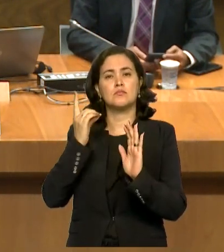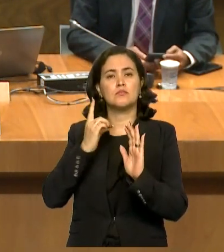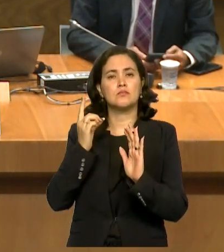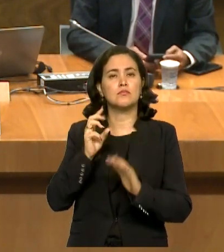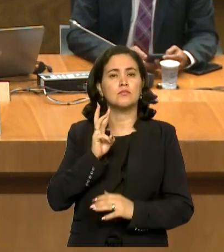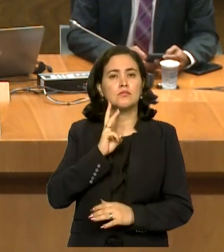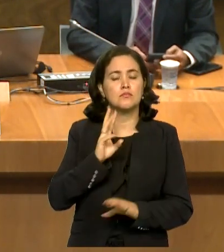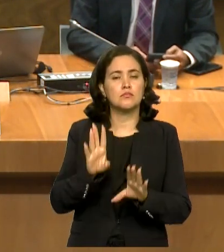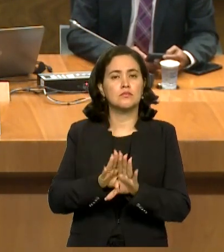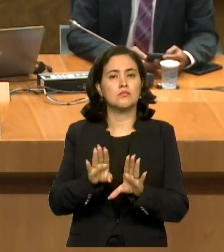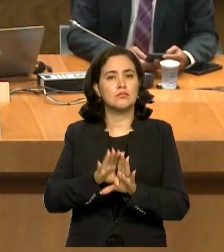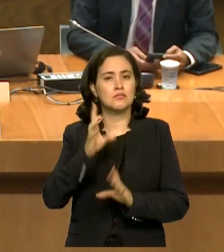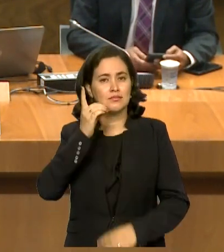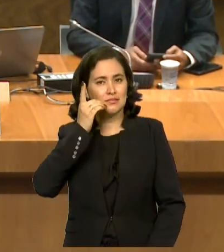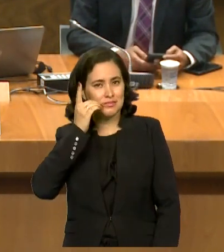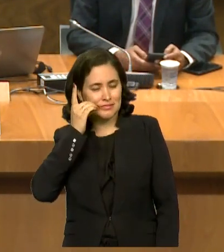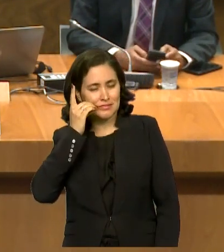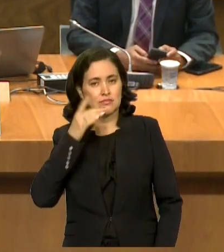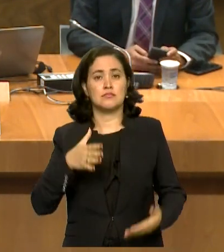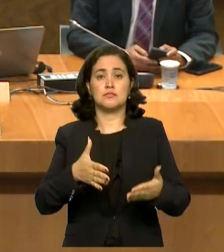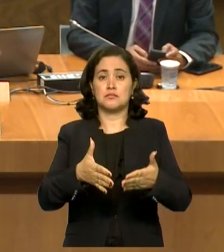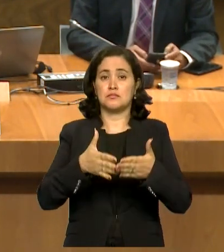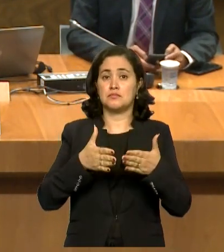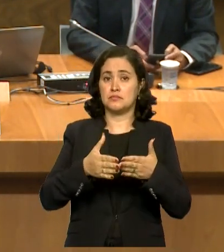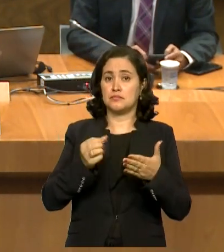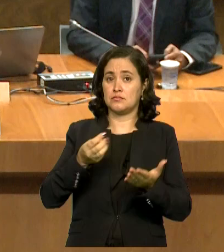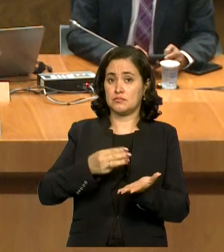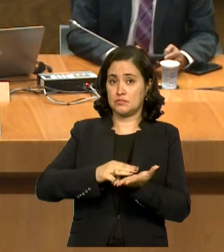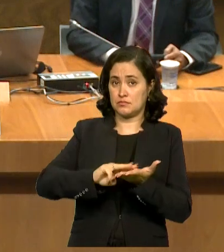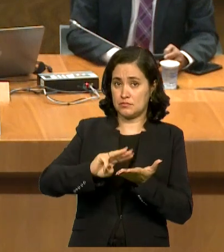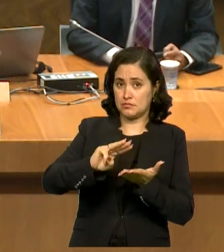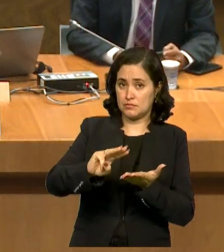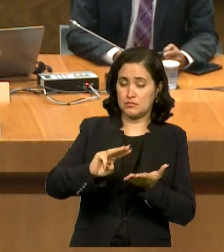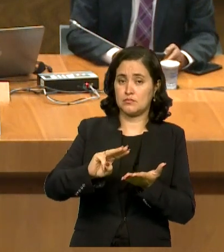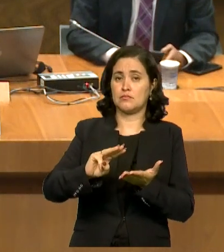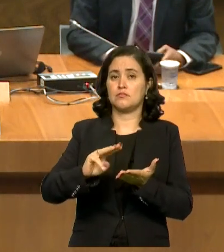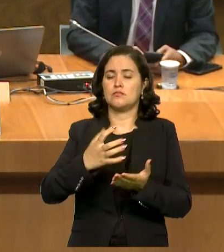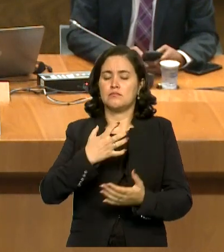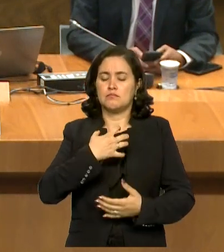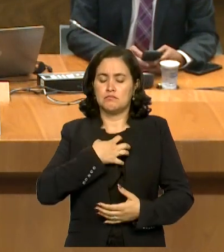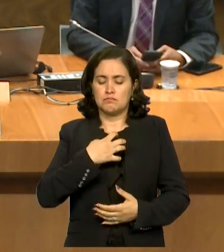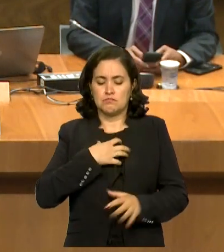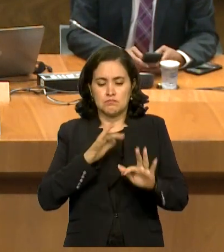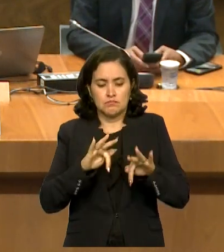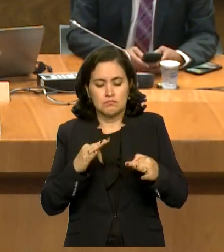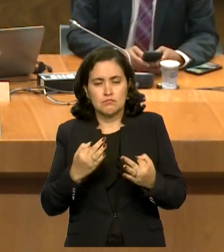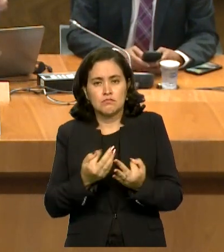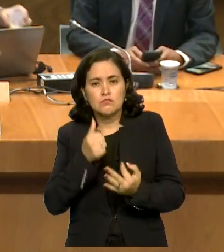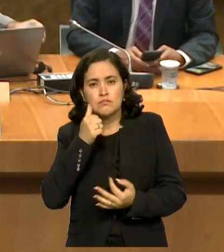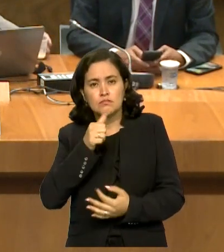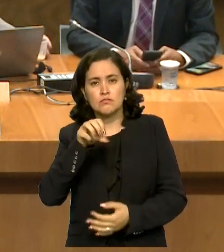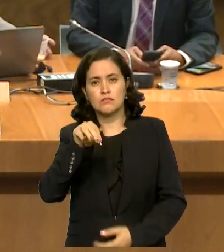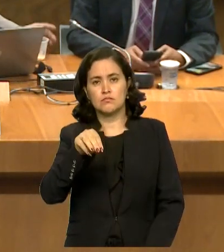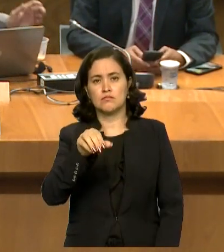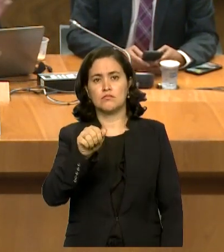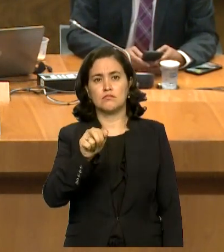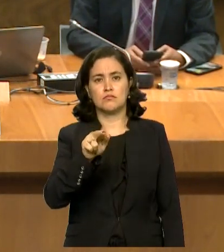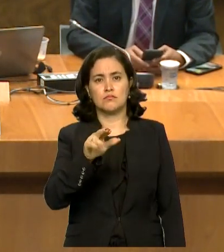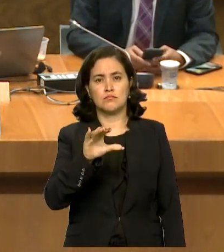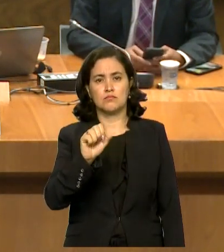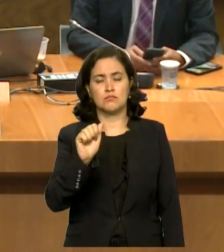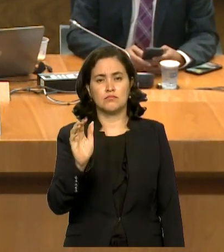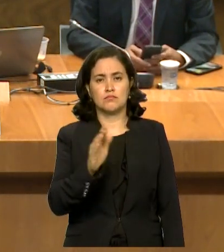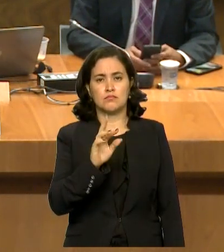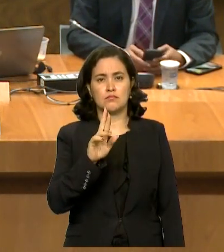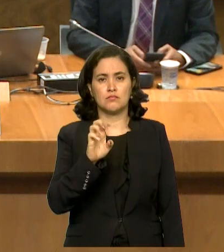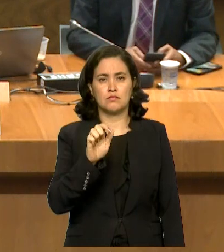Daniela, solicitando que seja enviada a mensagem de pesar à família da senhora Márcia Regina Cerejo Marinho, ex-prefeita